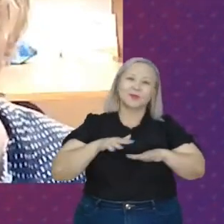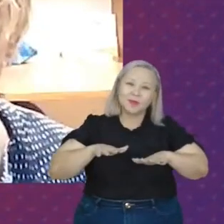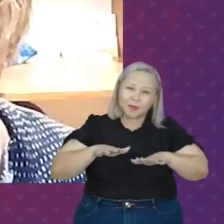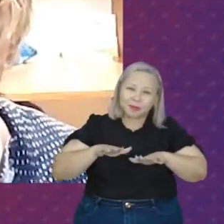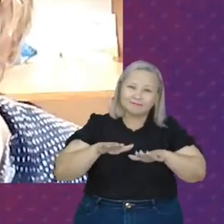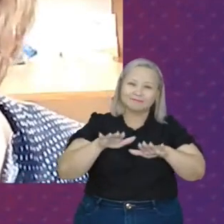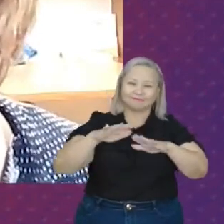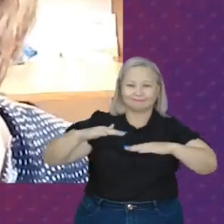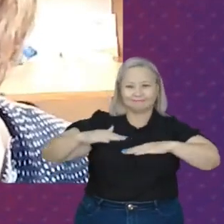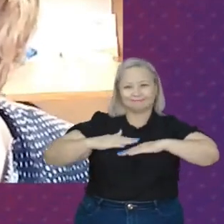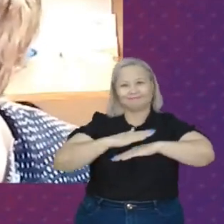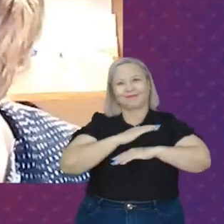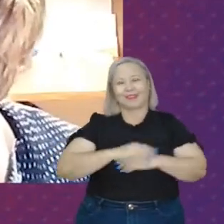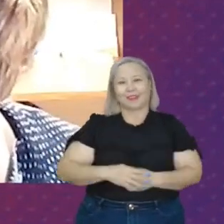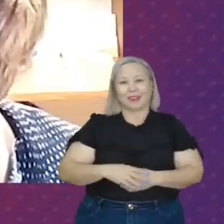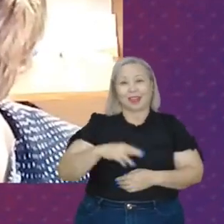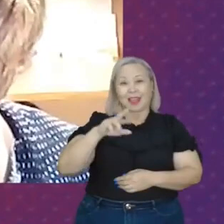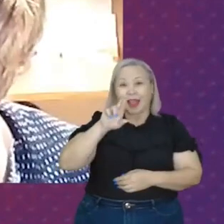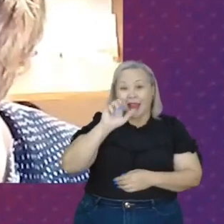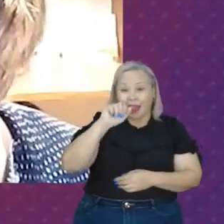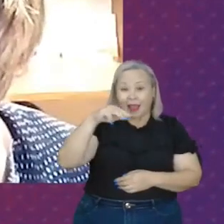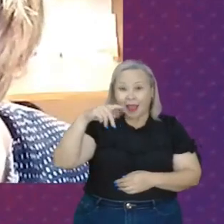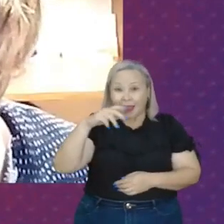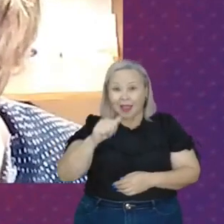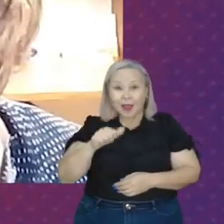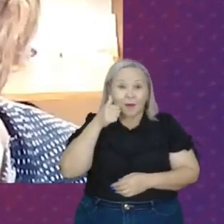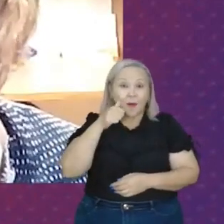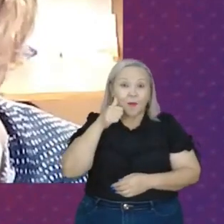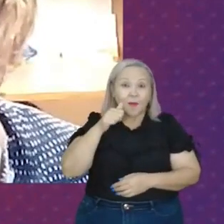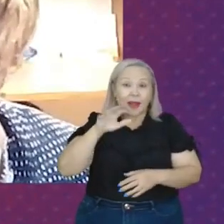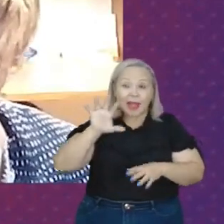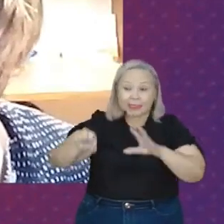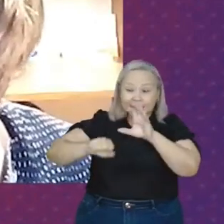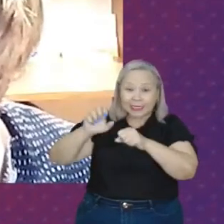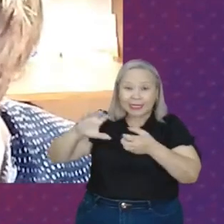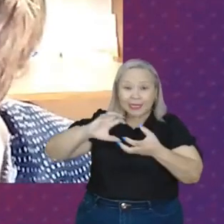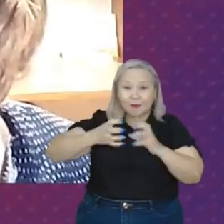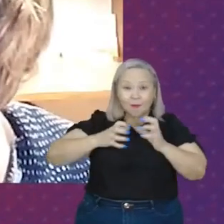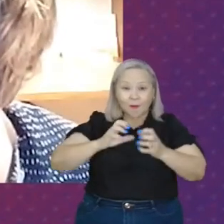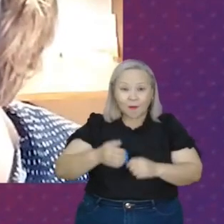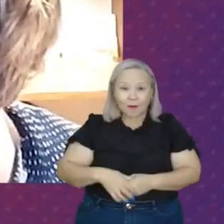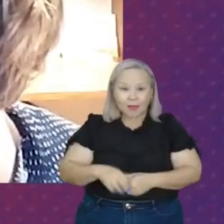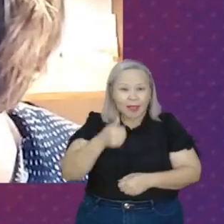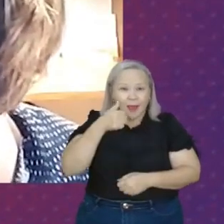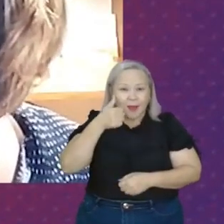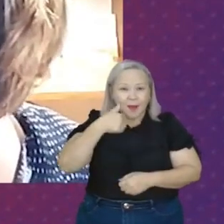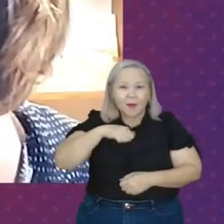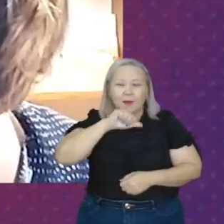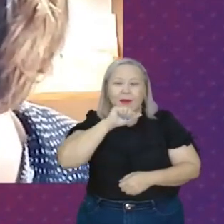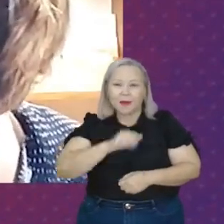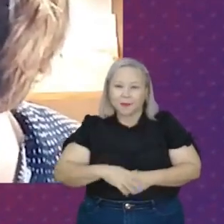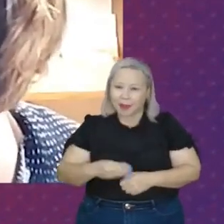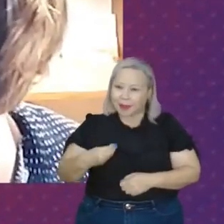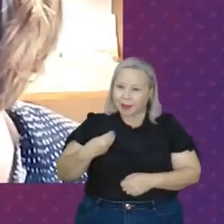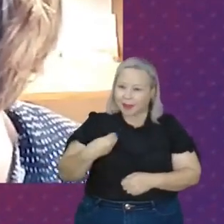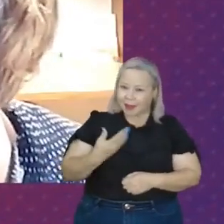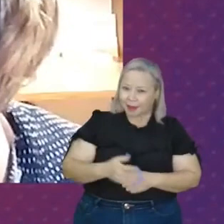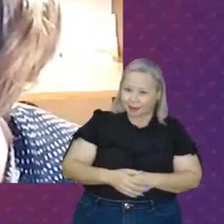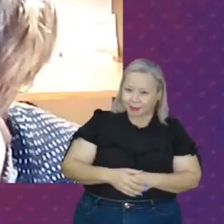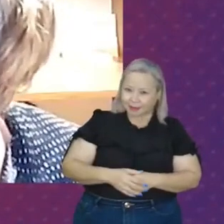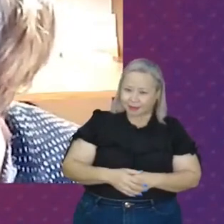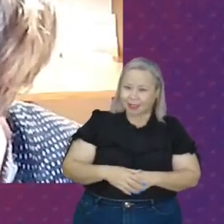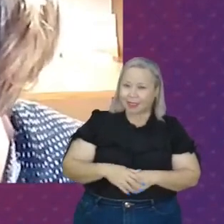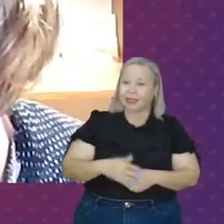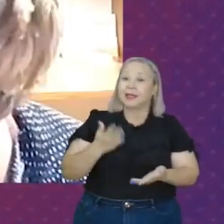em Ciranda. Foi uma mulher catadora, uma mulher mãe, uma mulher que está concluindo seu curso